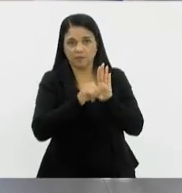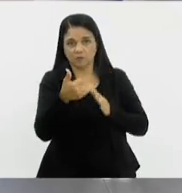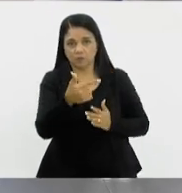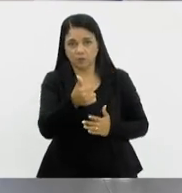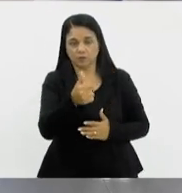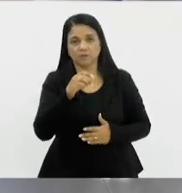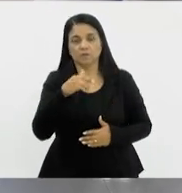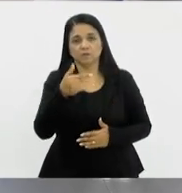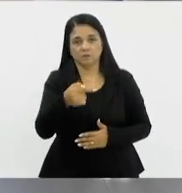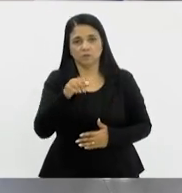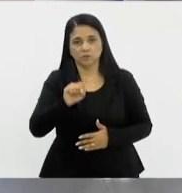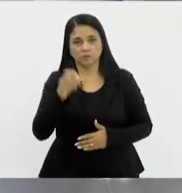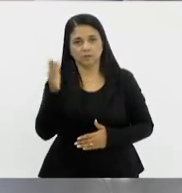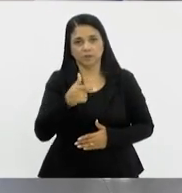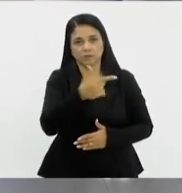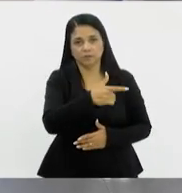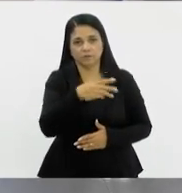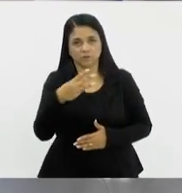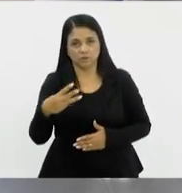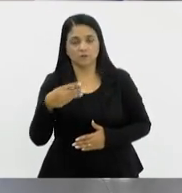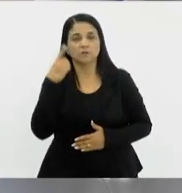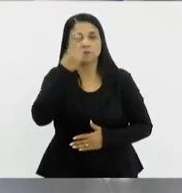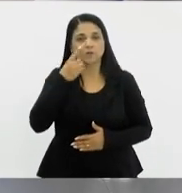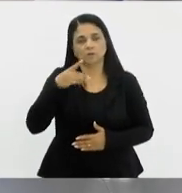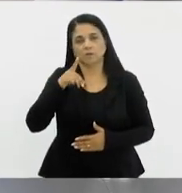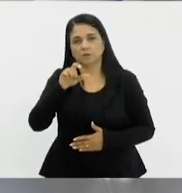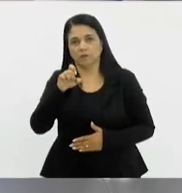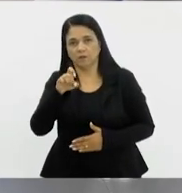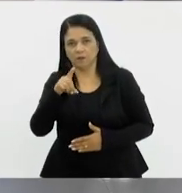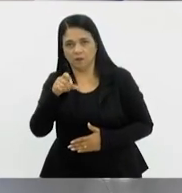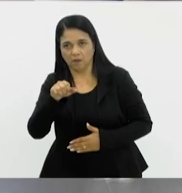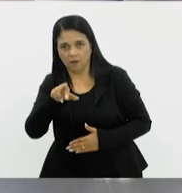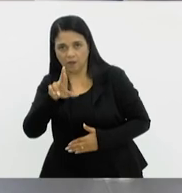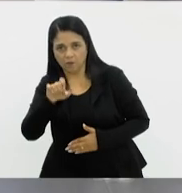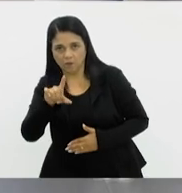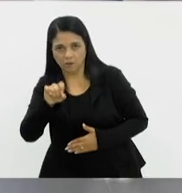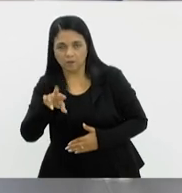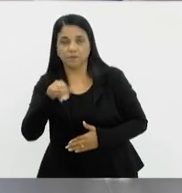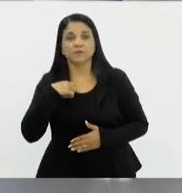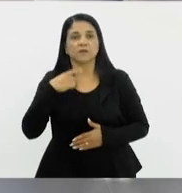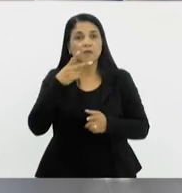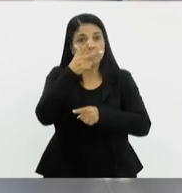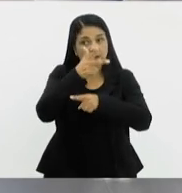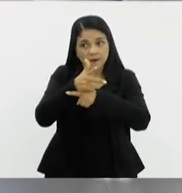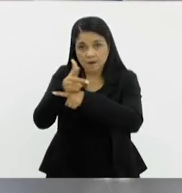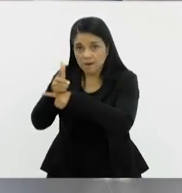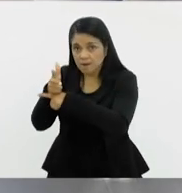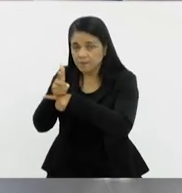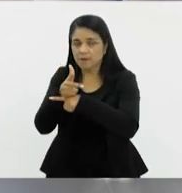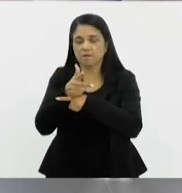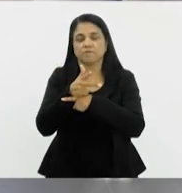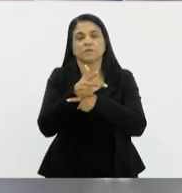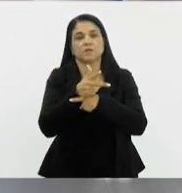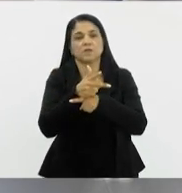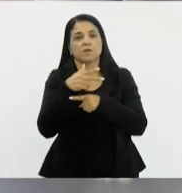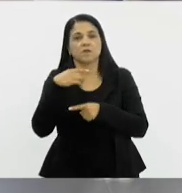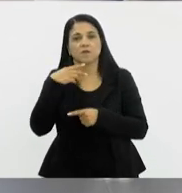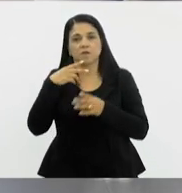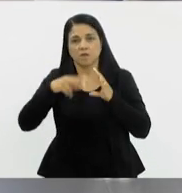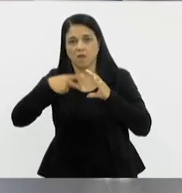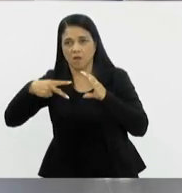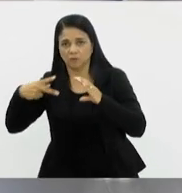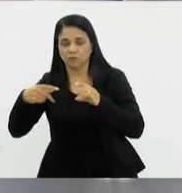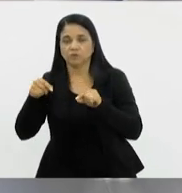1278 de 23, de autoria do deputado Guilherme Delaroli, que disciplina a utilização de câmeras e dispositivos de vídeo e áudio em